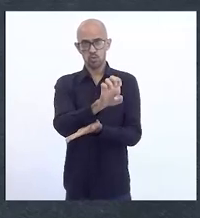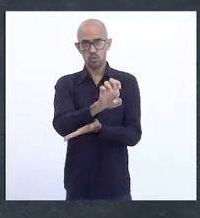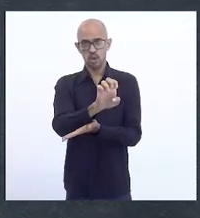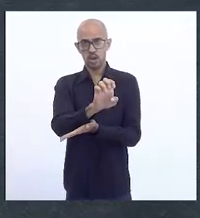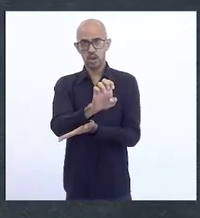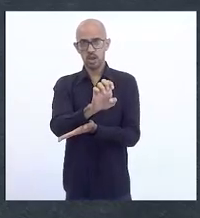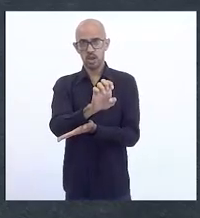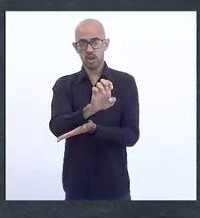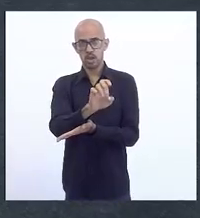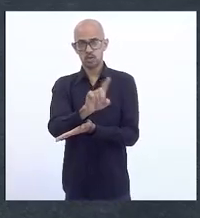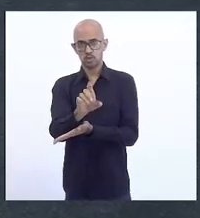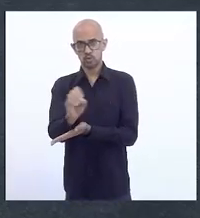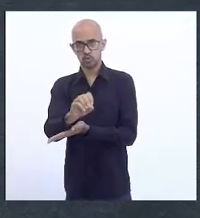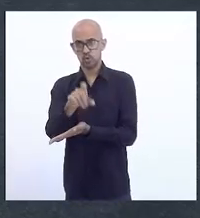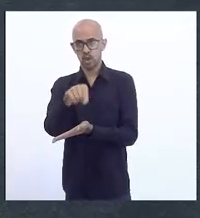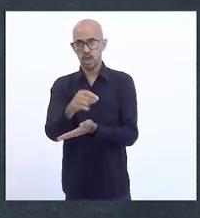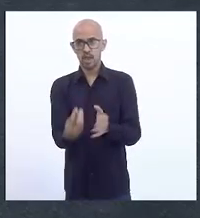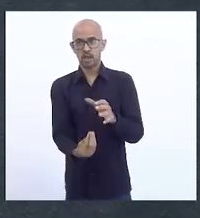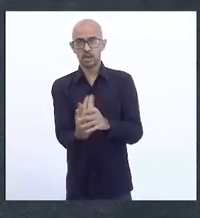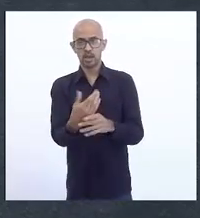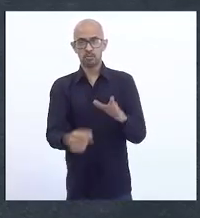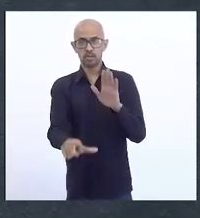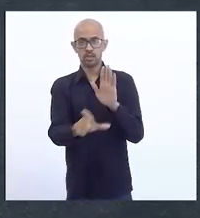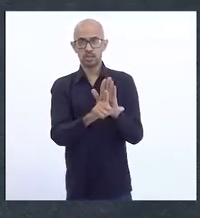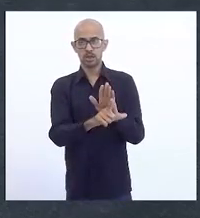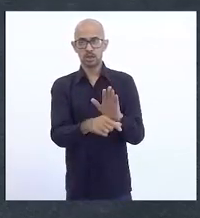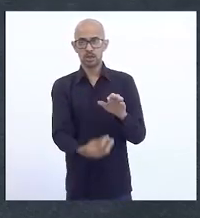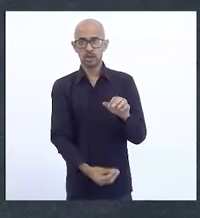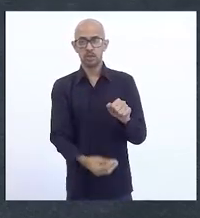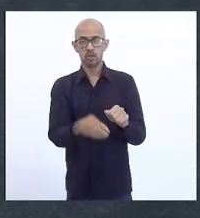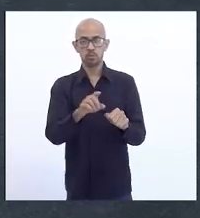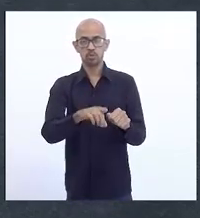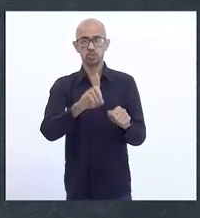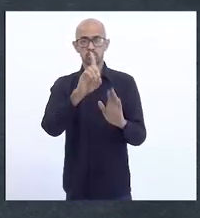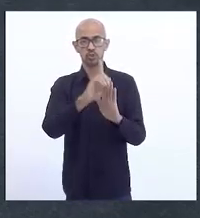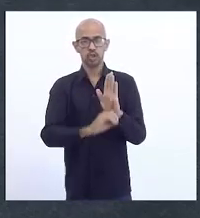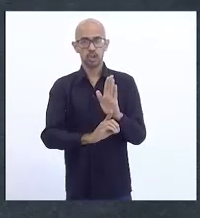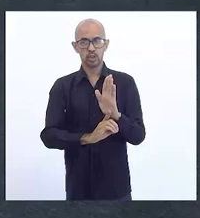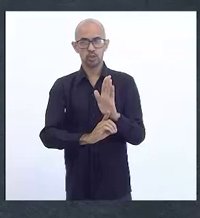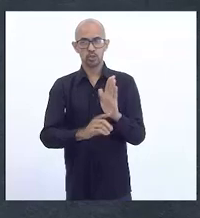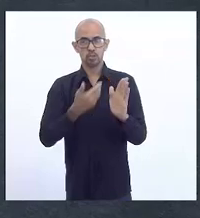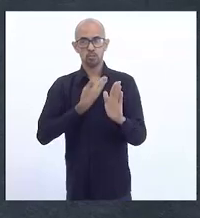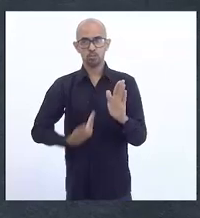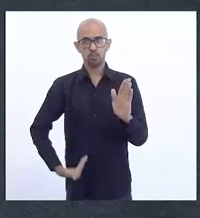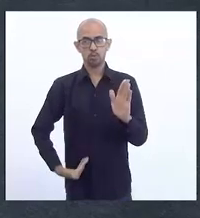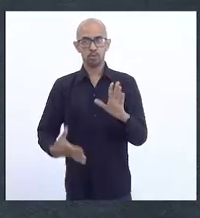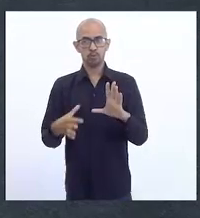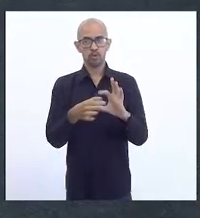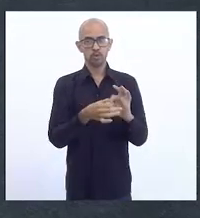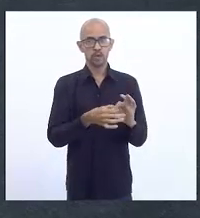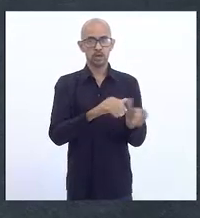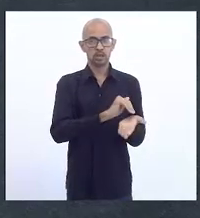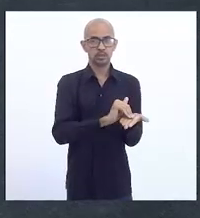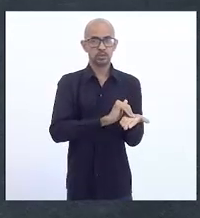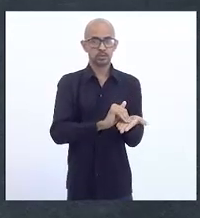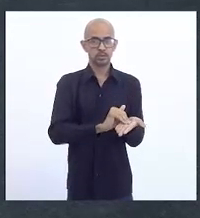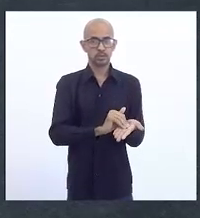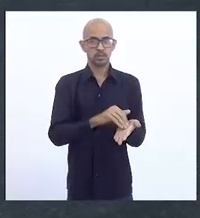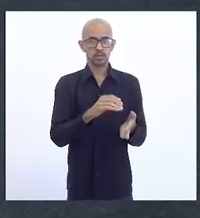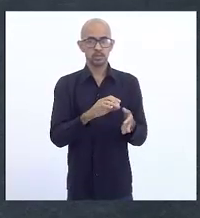tais, é constituído por esta lei como fundação de direito público vinculada à Secretaria de Estado de Ciência e